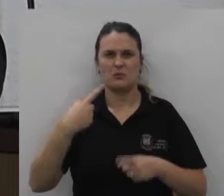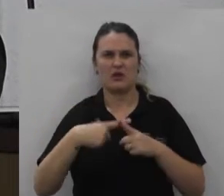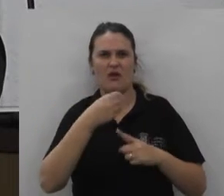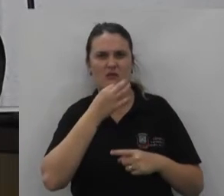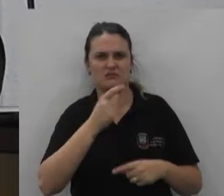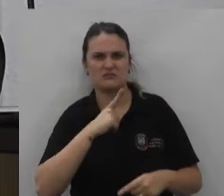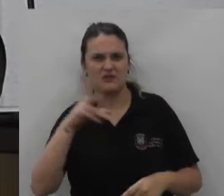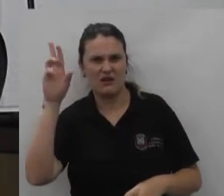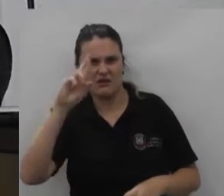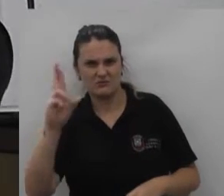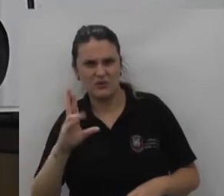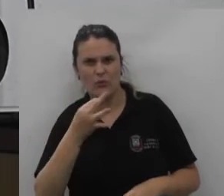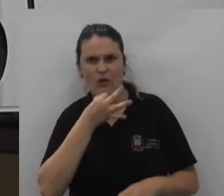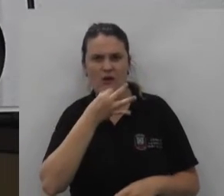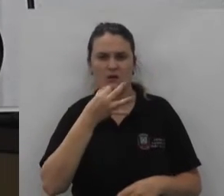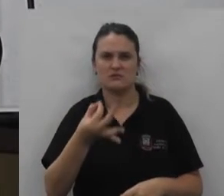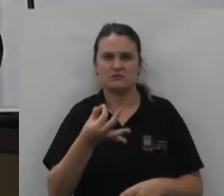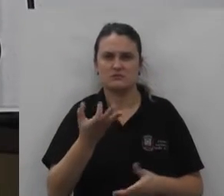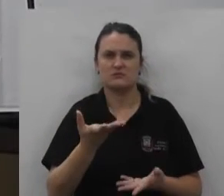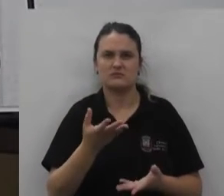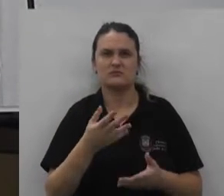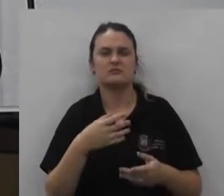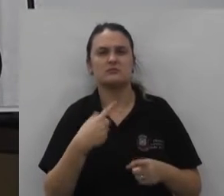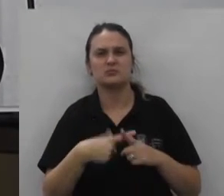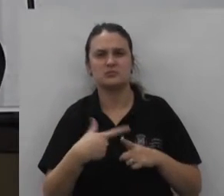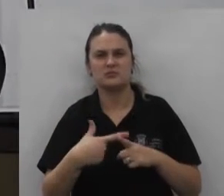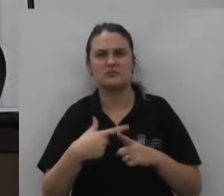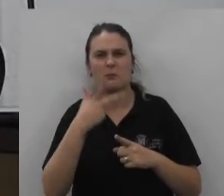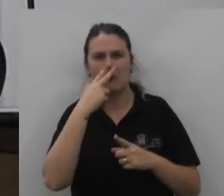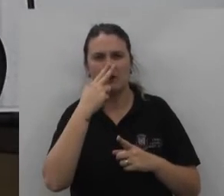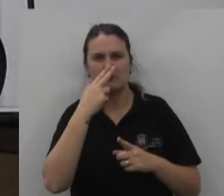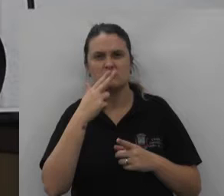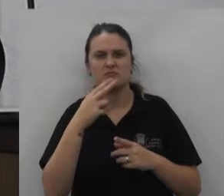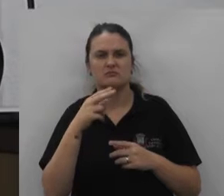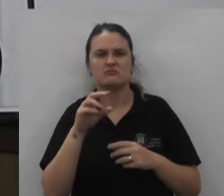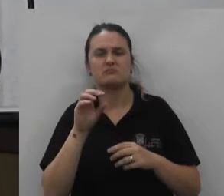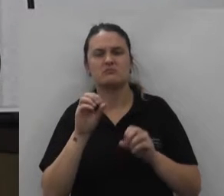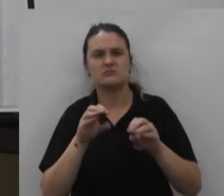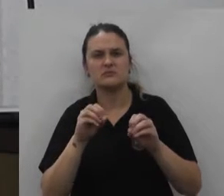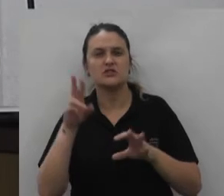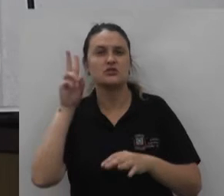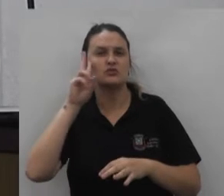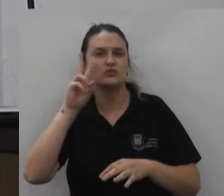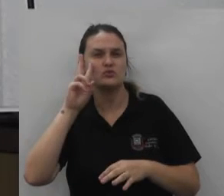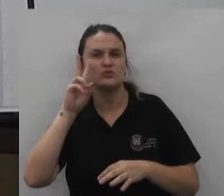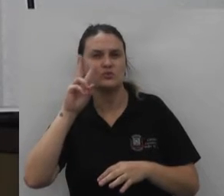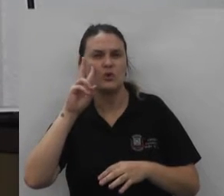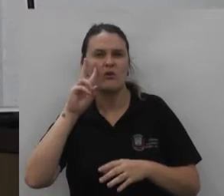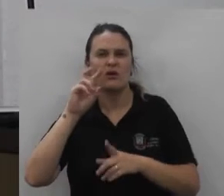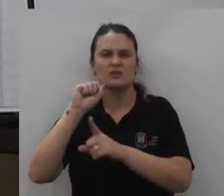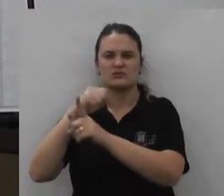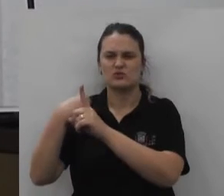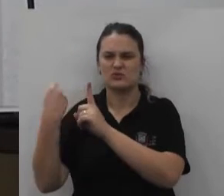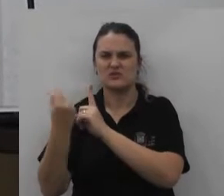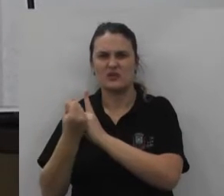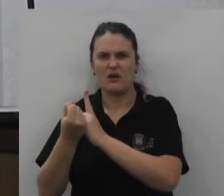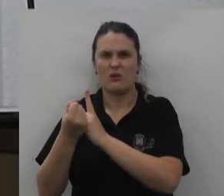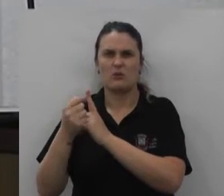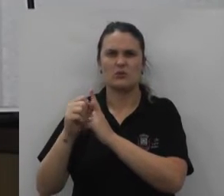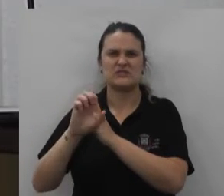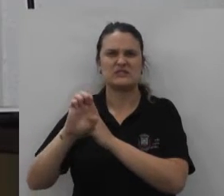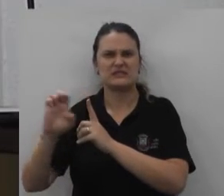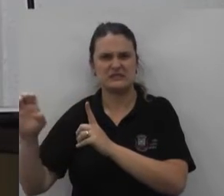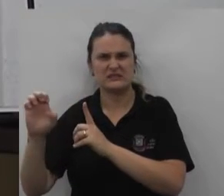razão de que acharia que tanto foi pregado uma história socialista de